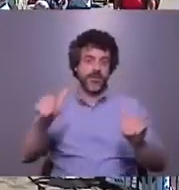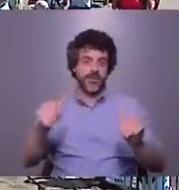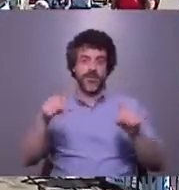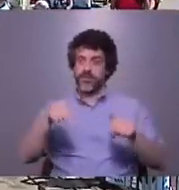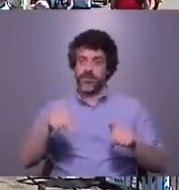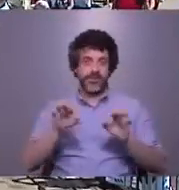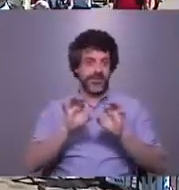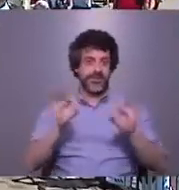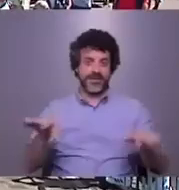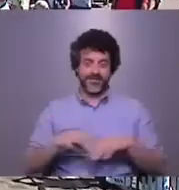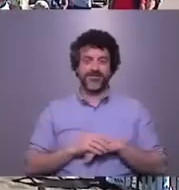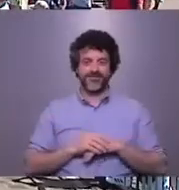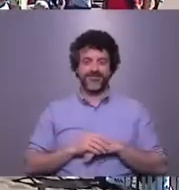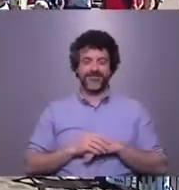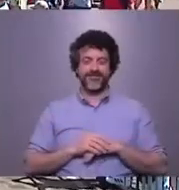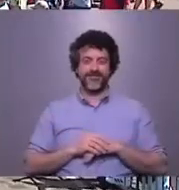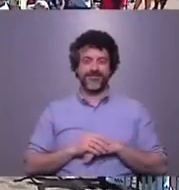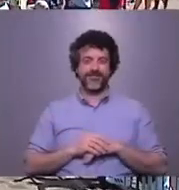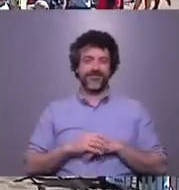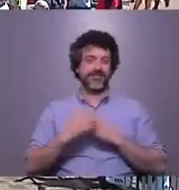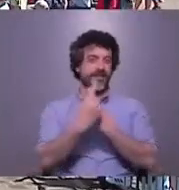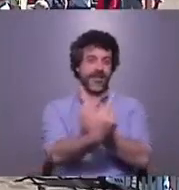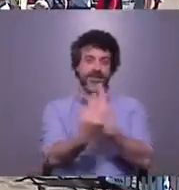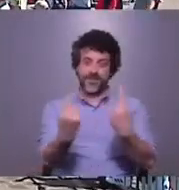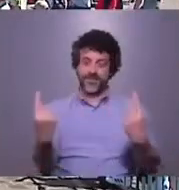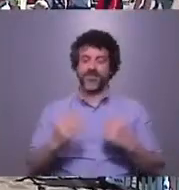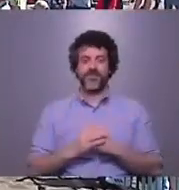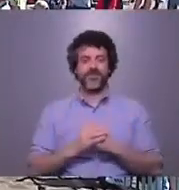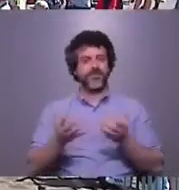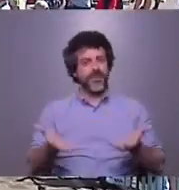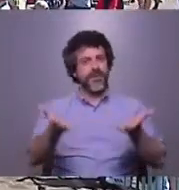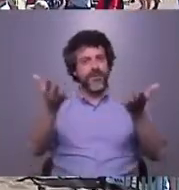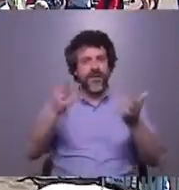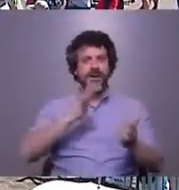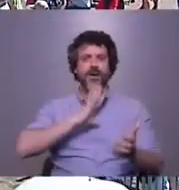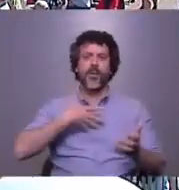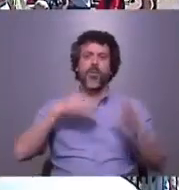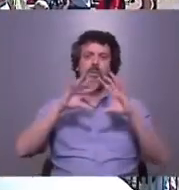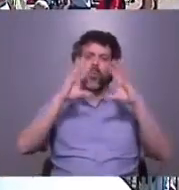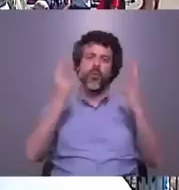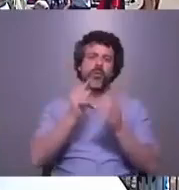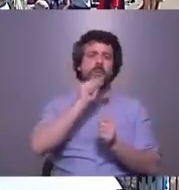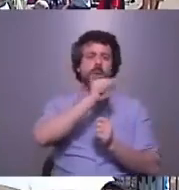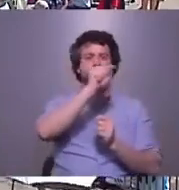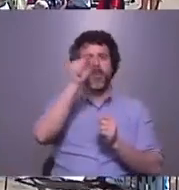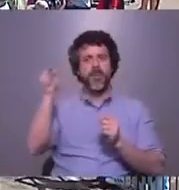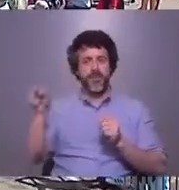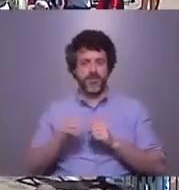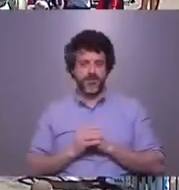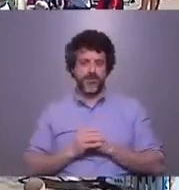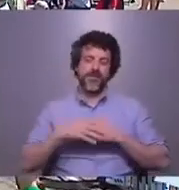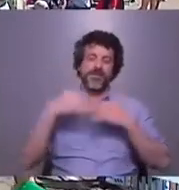hoje e que se repete a cada um de nós: ide por todo o mundo. Com